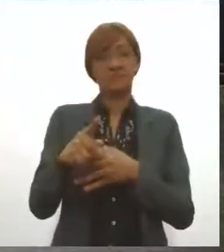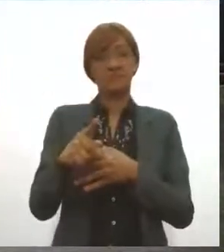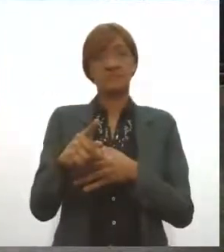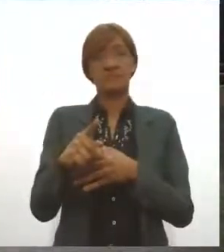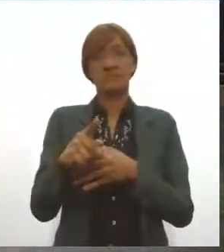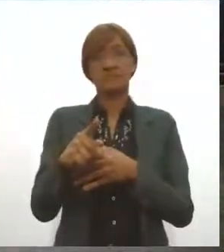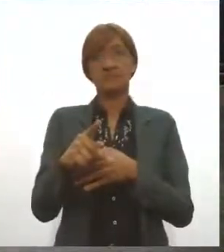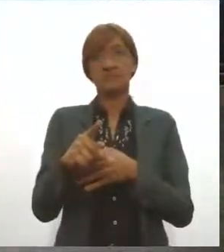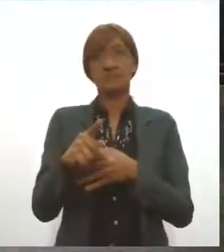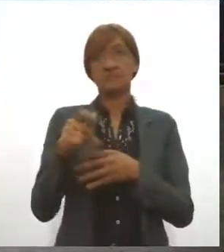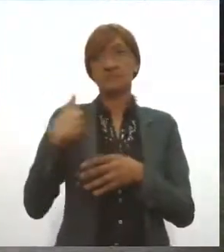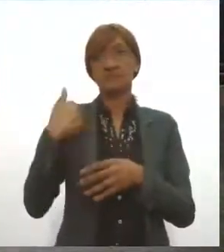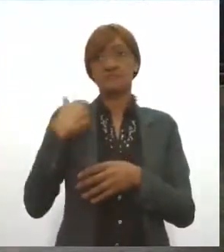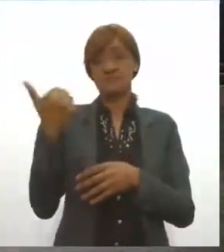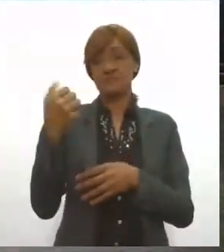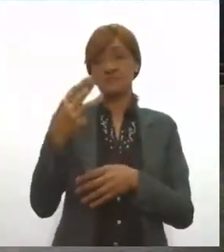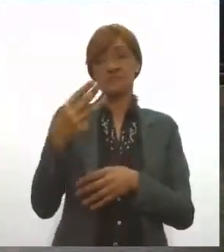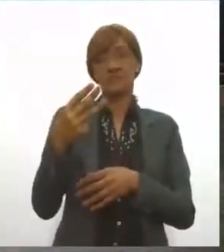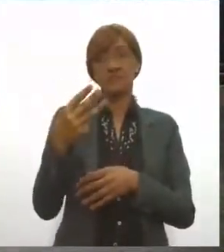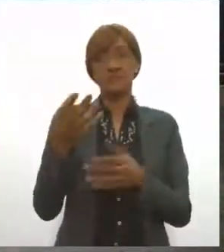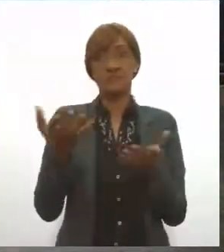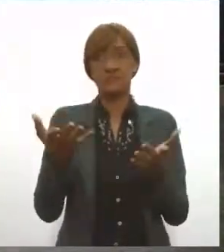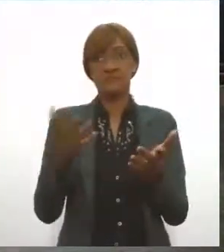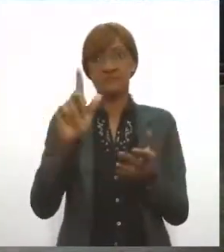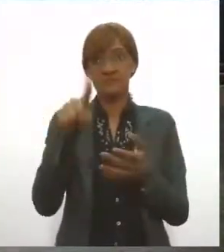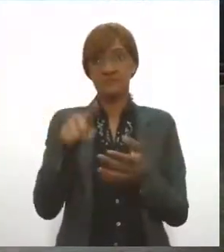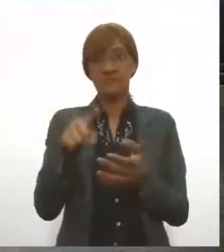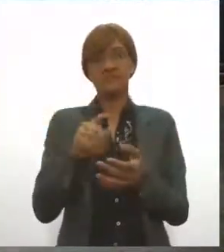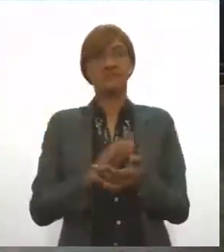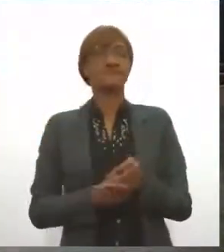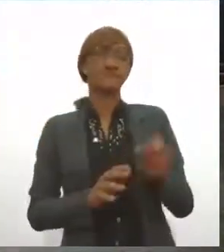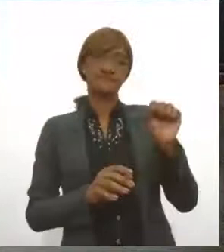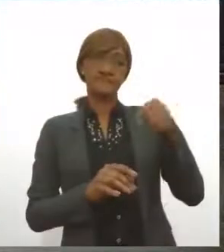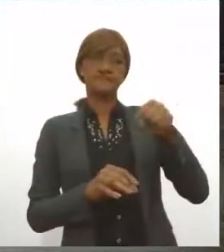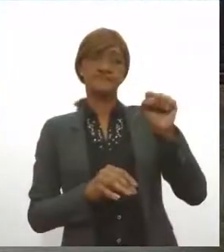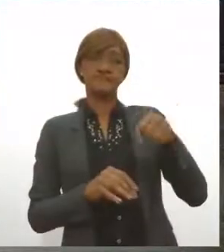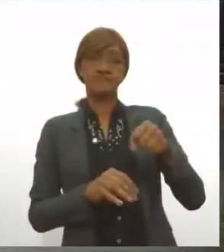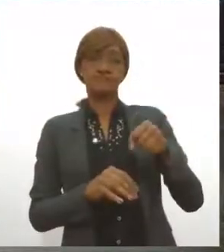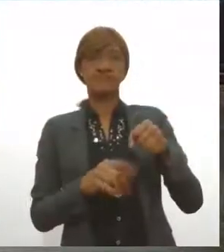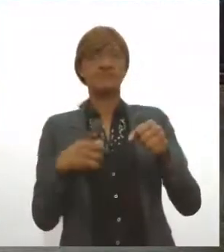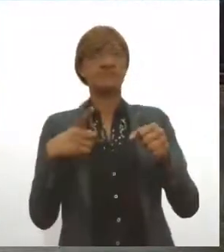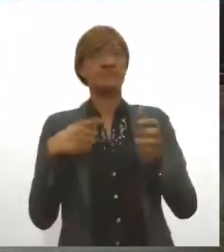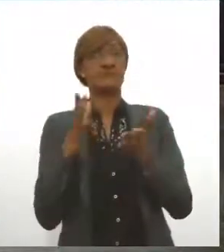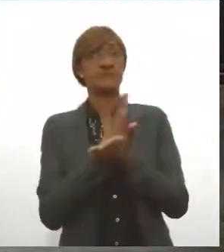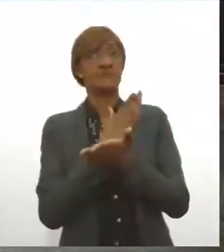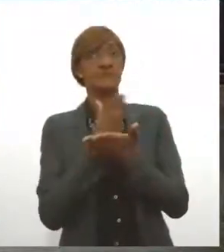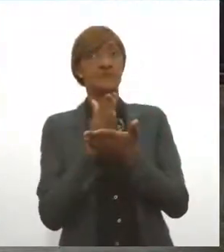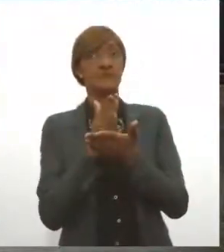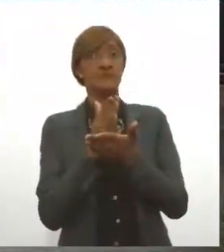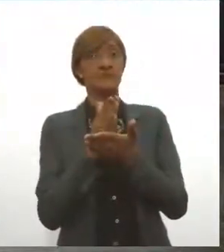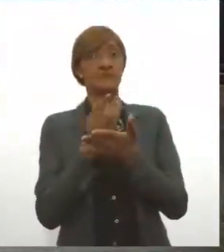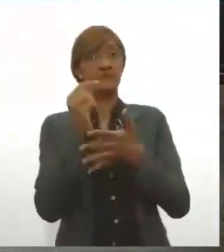anos. Isso. Aí tem vários fatores.